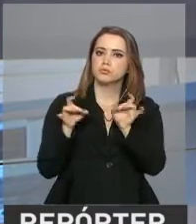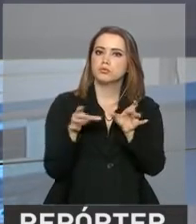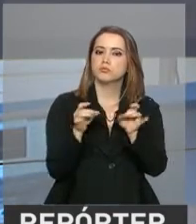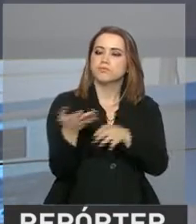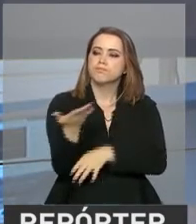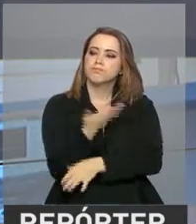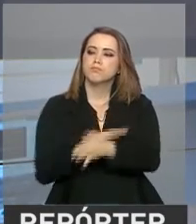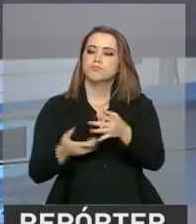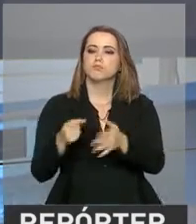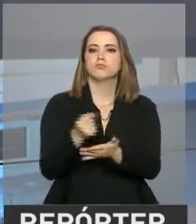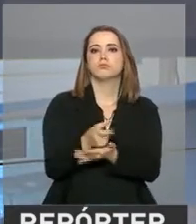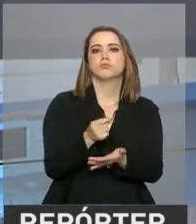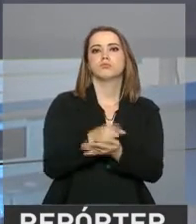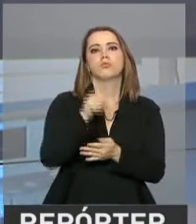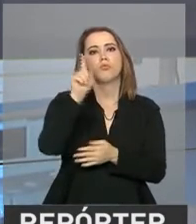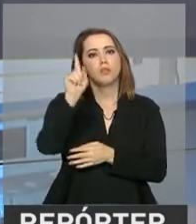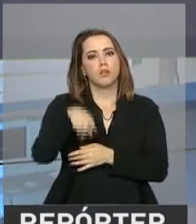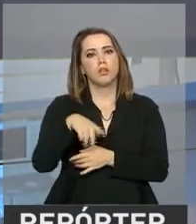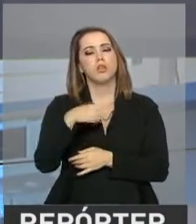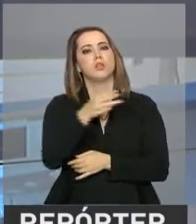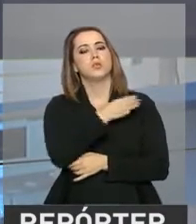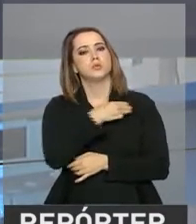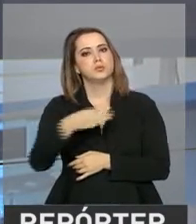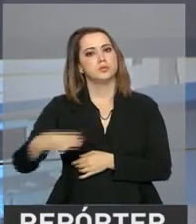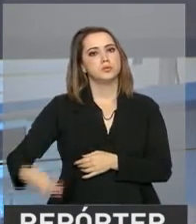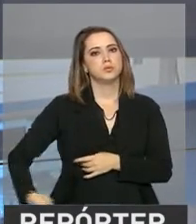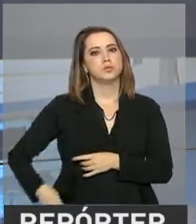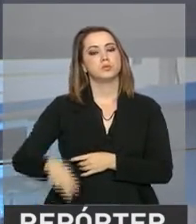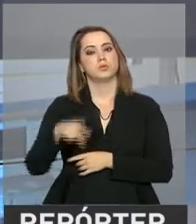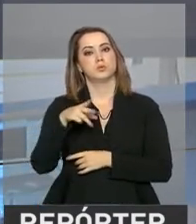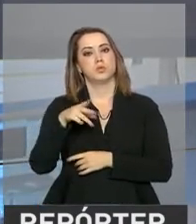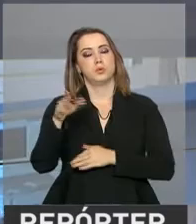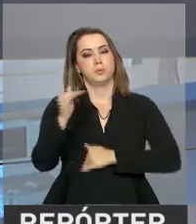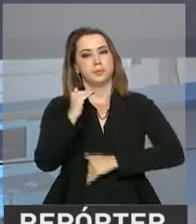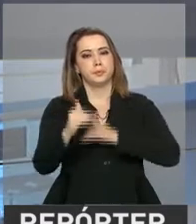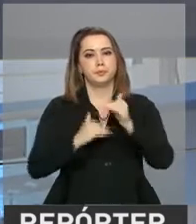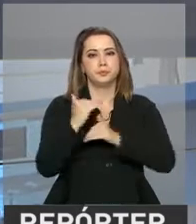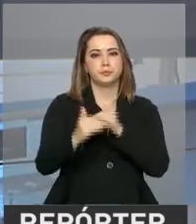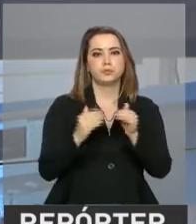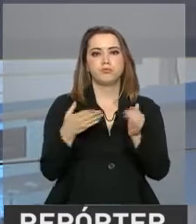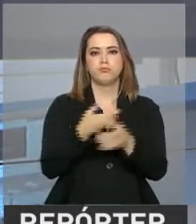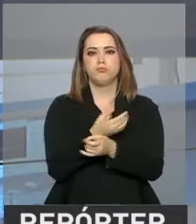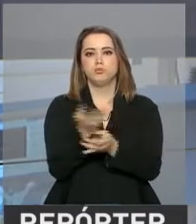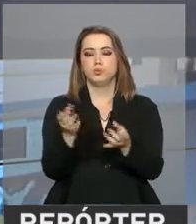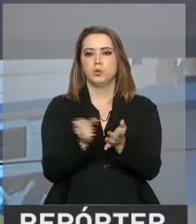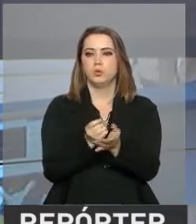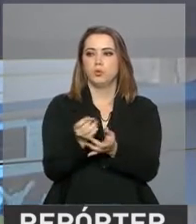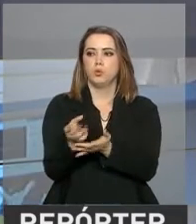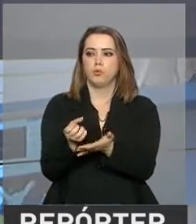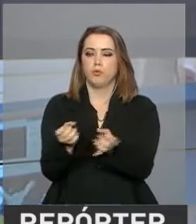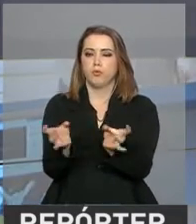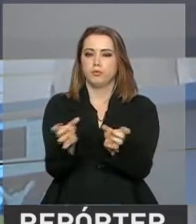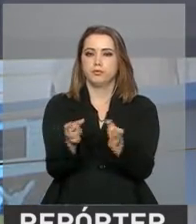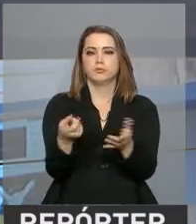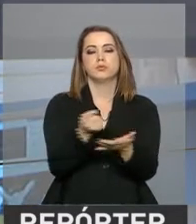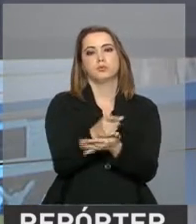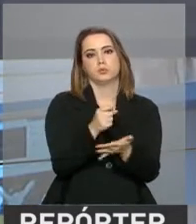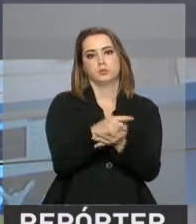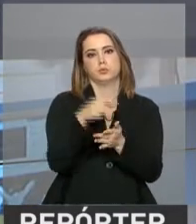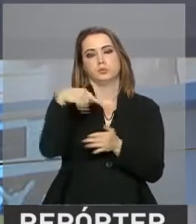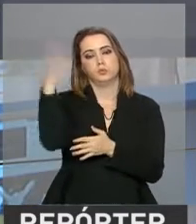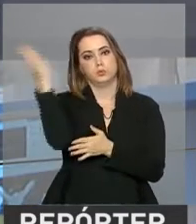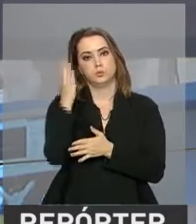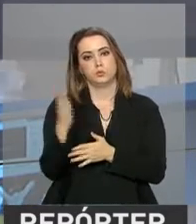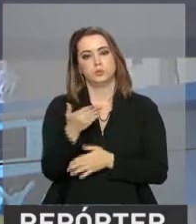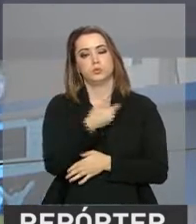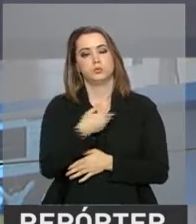é, segundo o ministro do Desenvolvimento, Comércio Exterior e Serviços, Marcos Pereira, um dos objetivos do atual governo. O ministro fez um